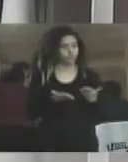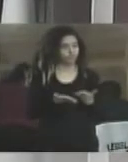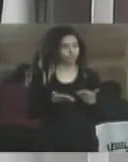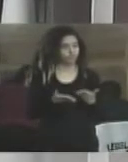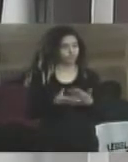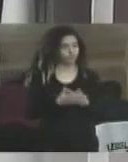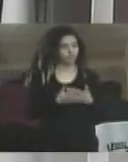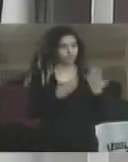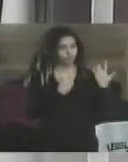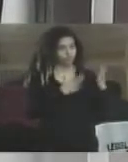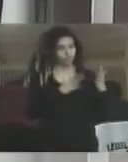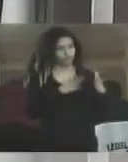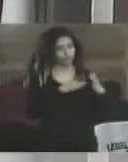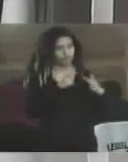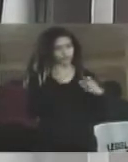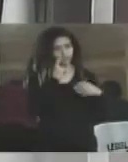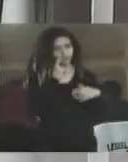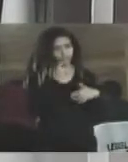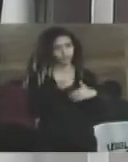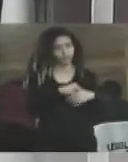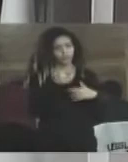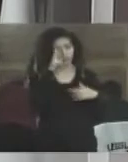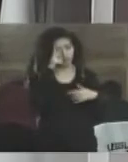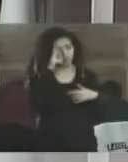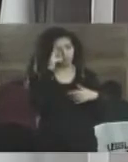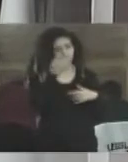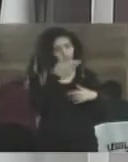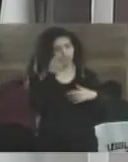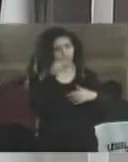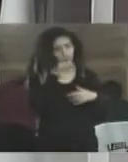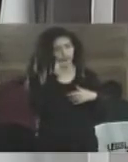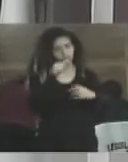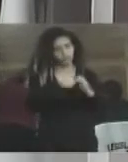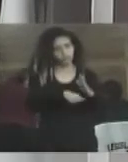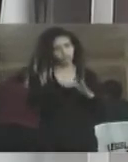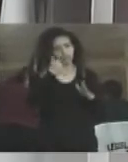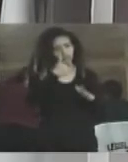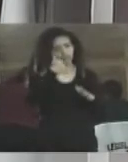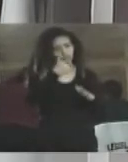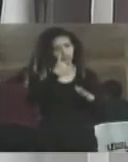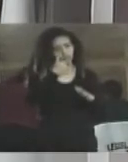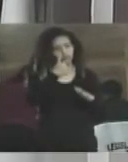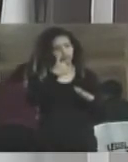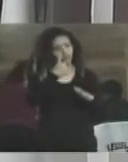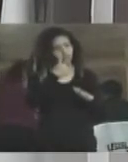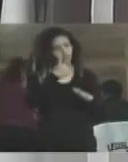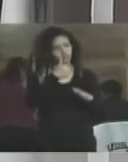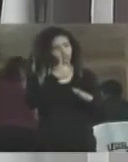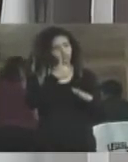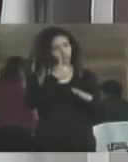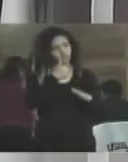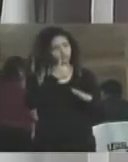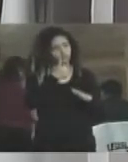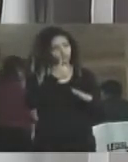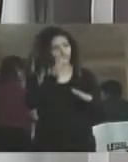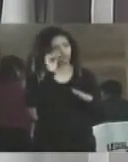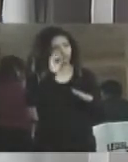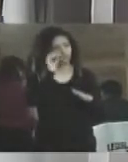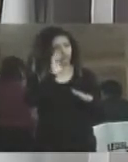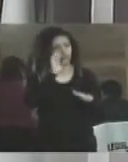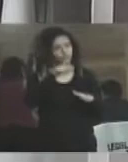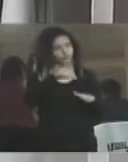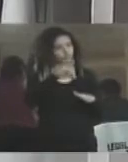dou parabéns aí aos dentistas. E lembrar vocês que no dia 1º desse mês foi o dia